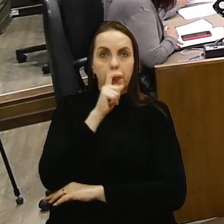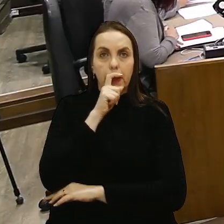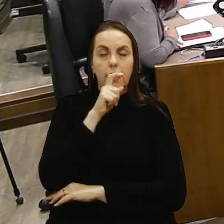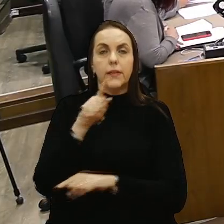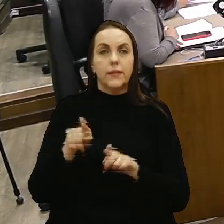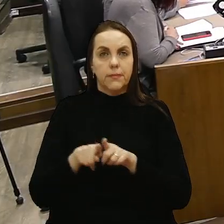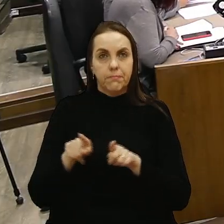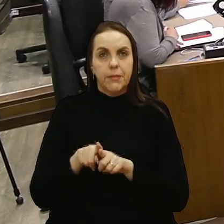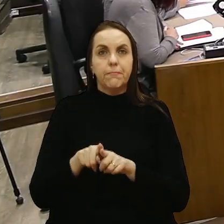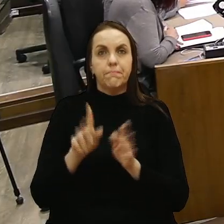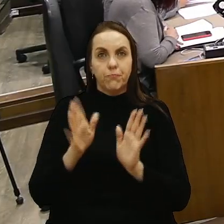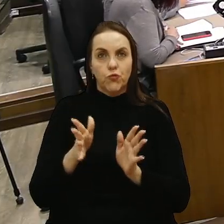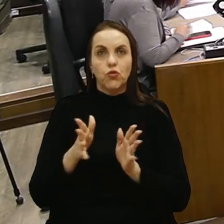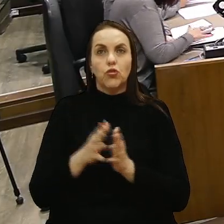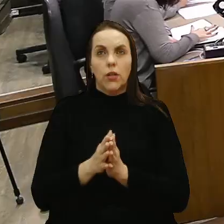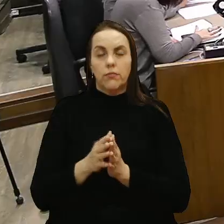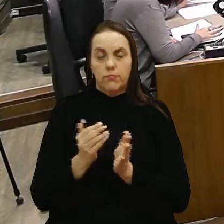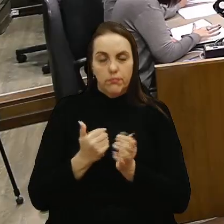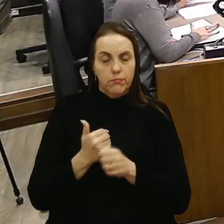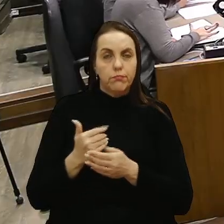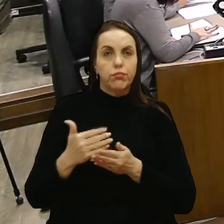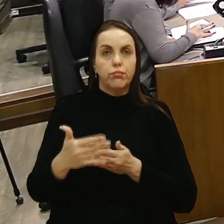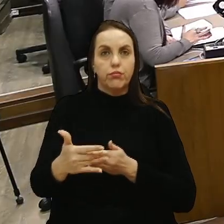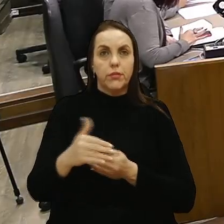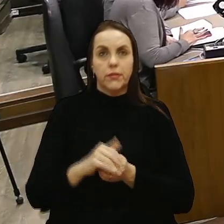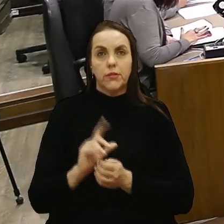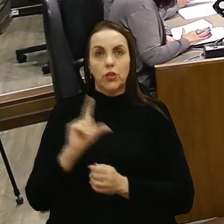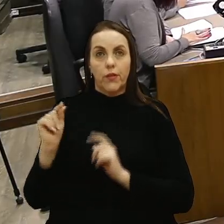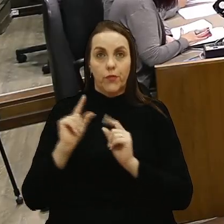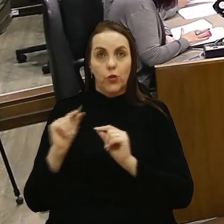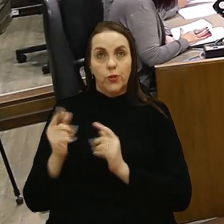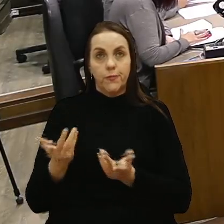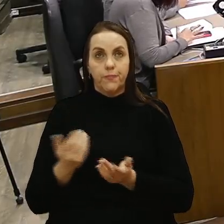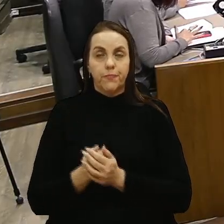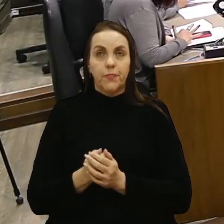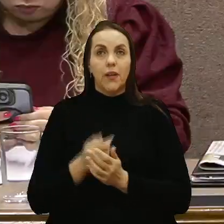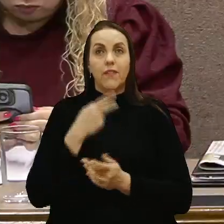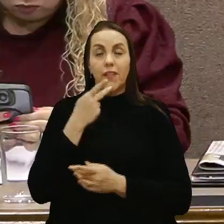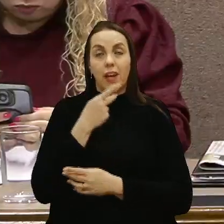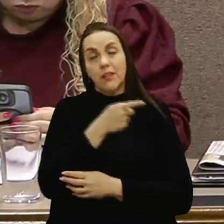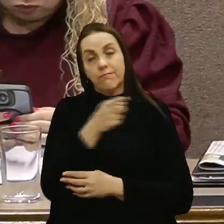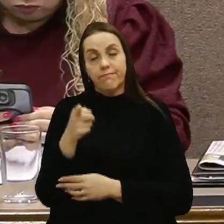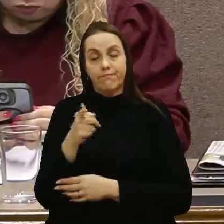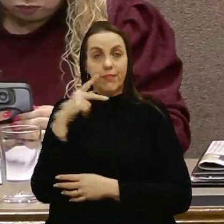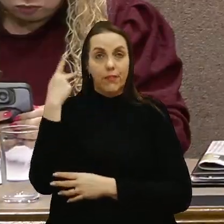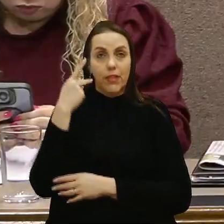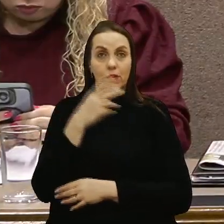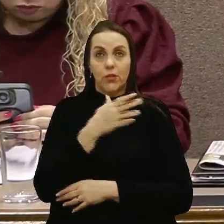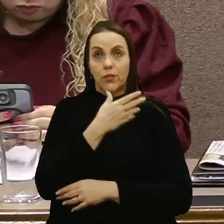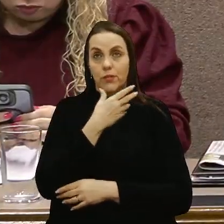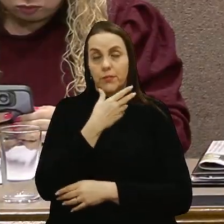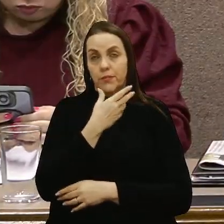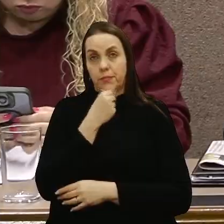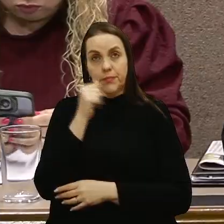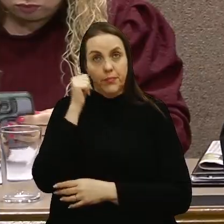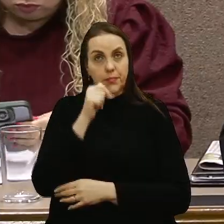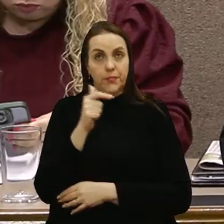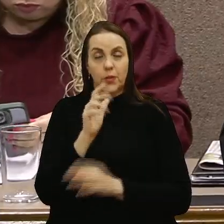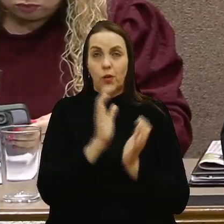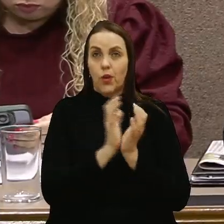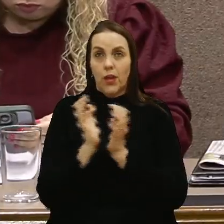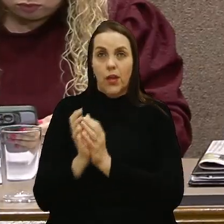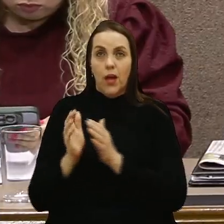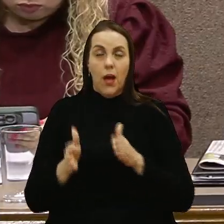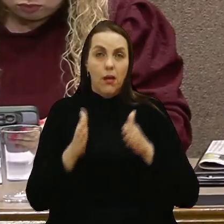também, dado o adiantar da hora, e replicar aquilo que os colegas vereadores já falaram aqui, seja de oposição, seja de situação,